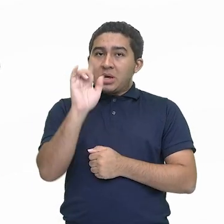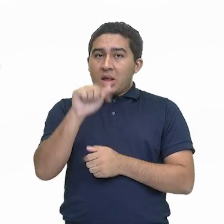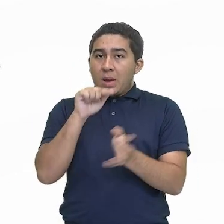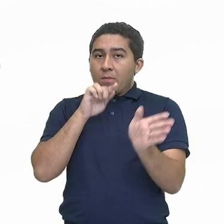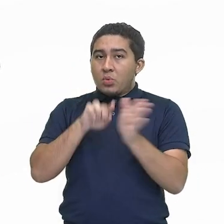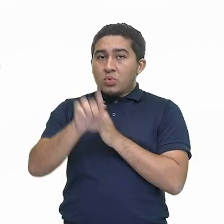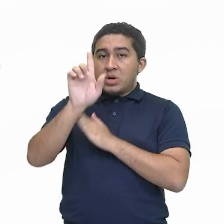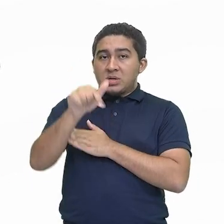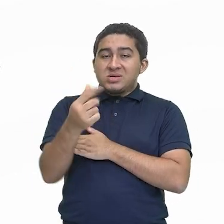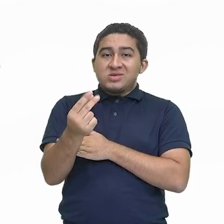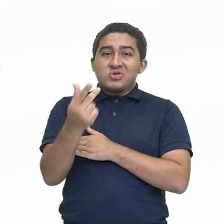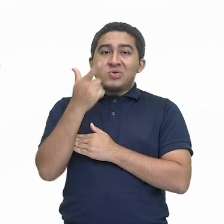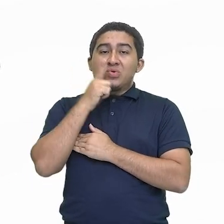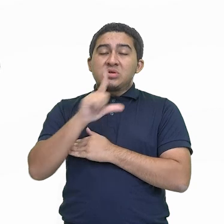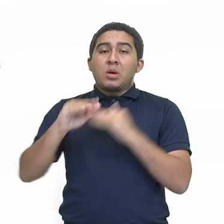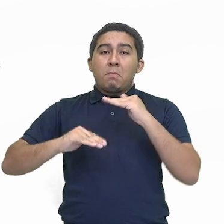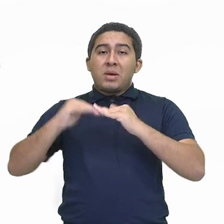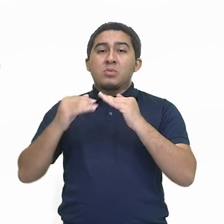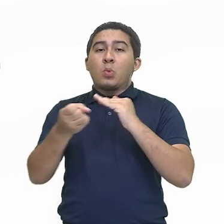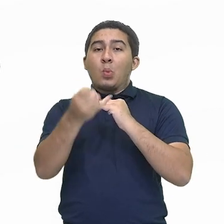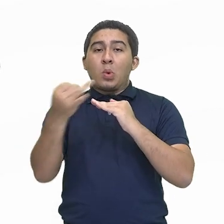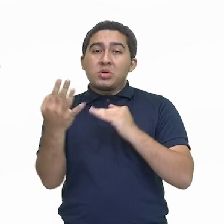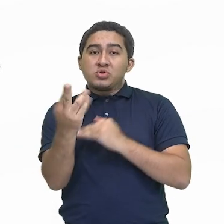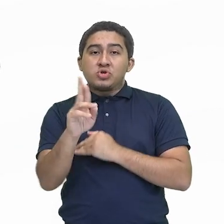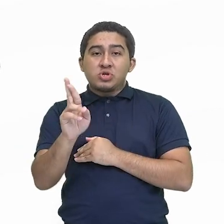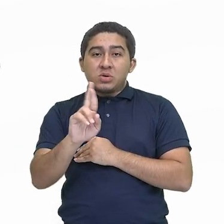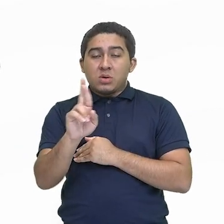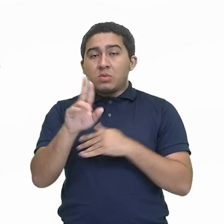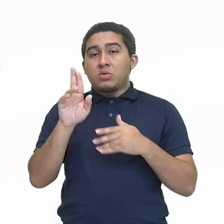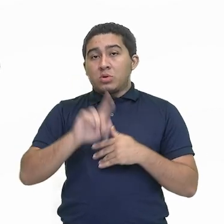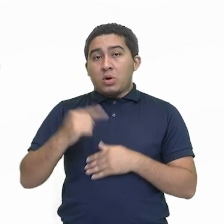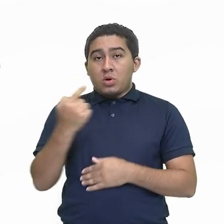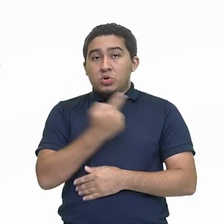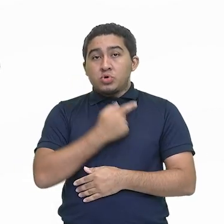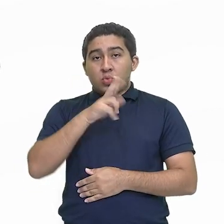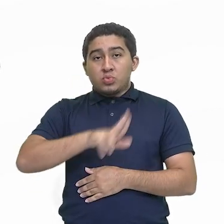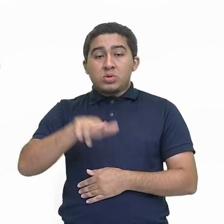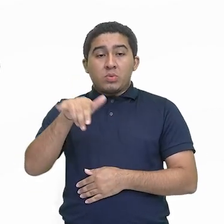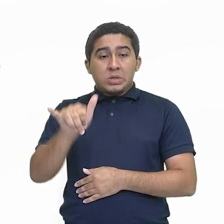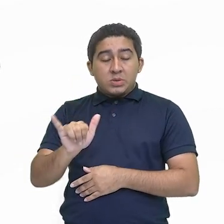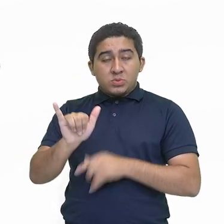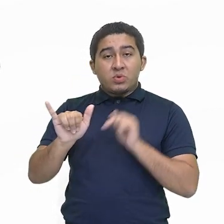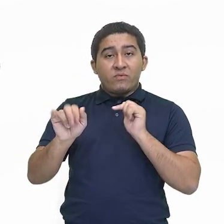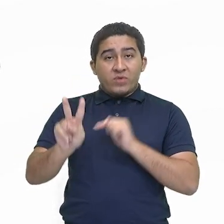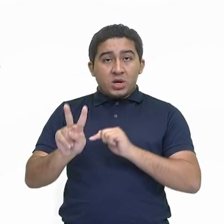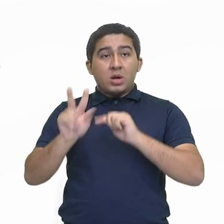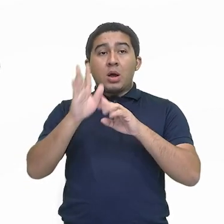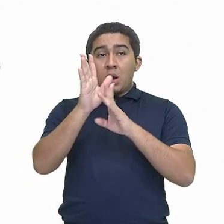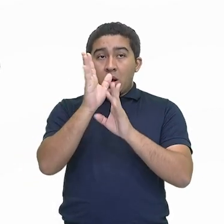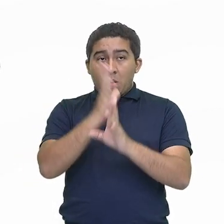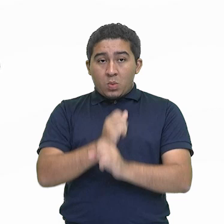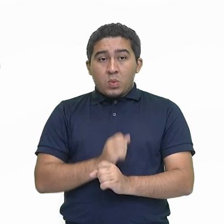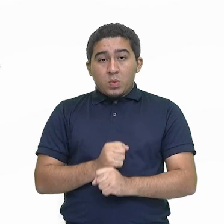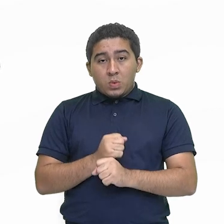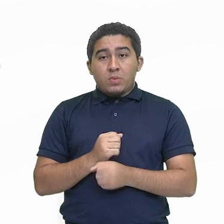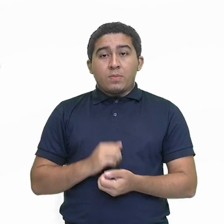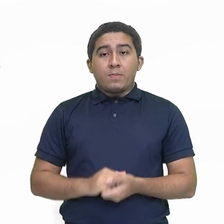sobre o lucro máximo, a gente utilizaria o y do vértice para calcular,